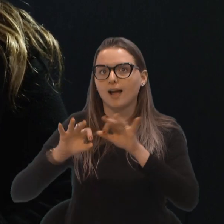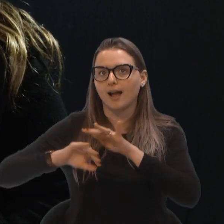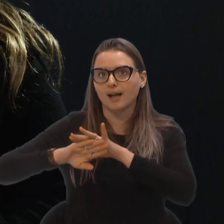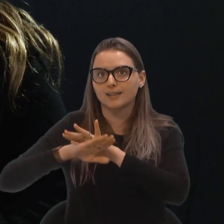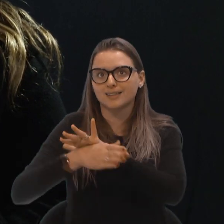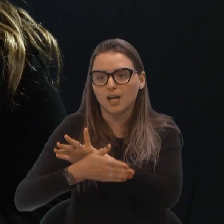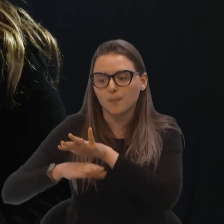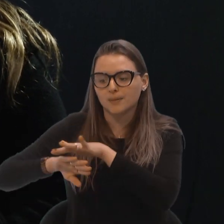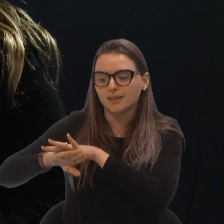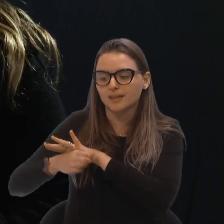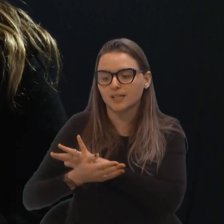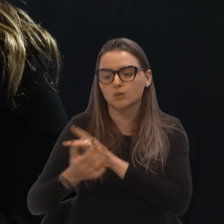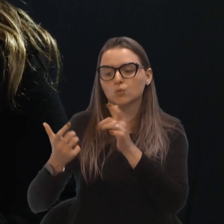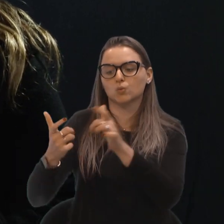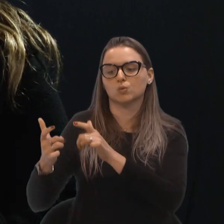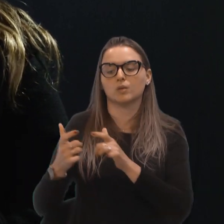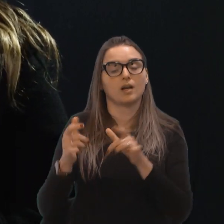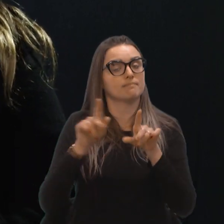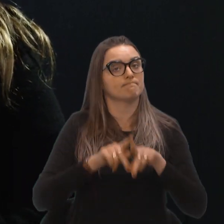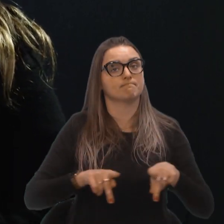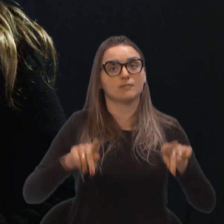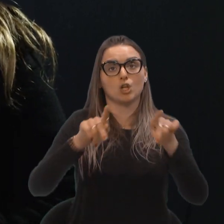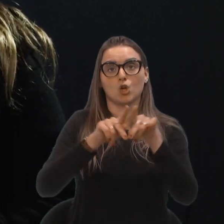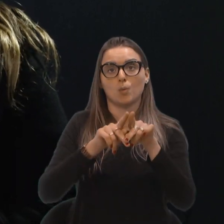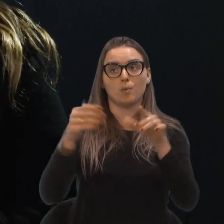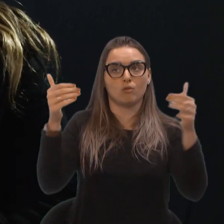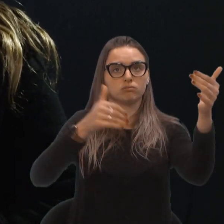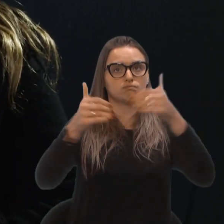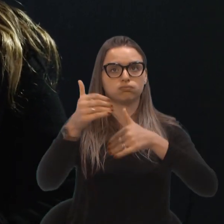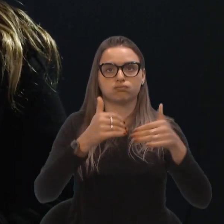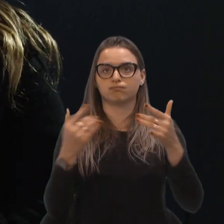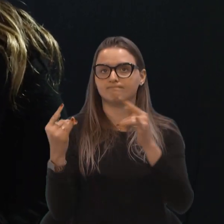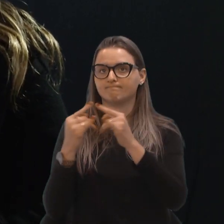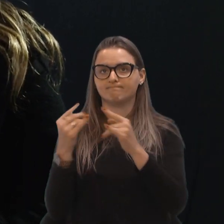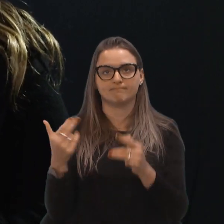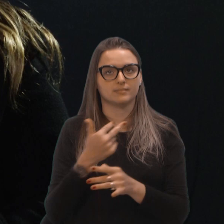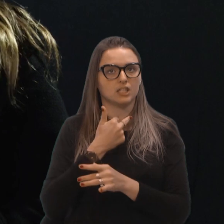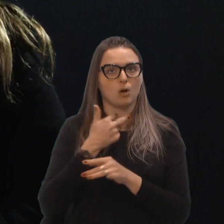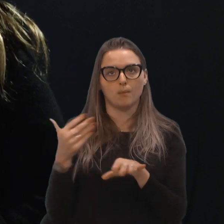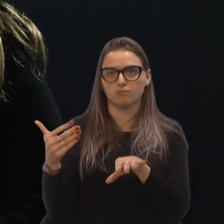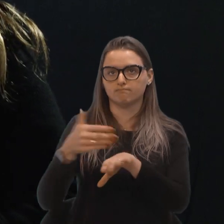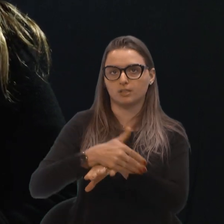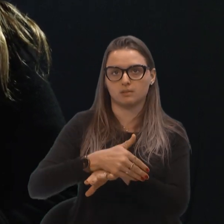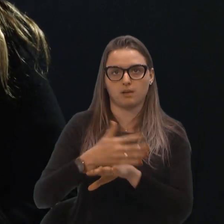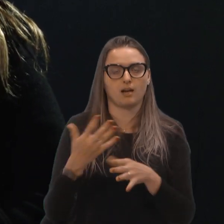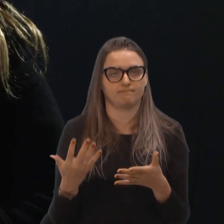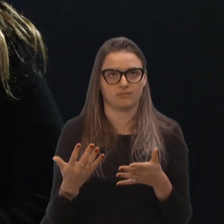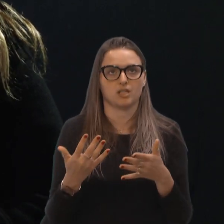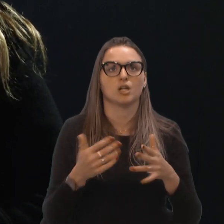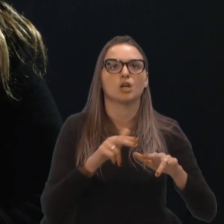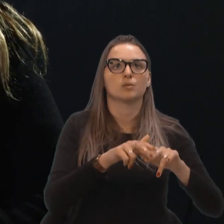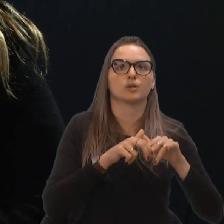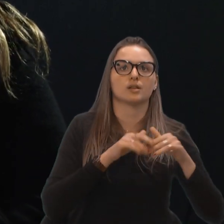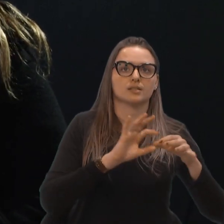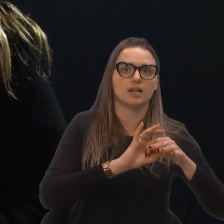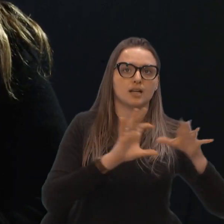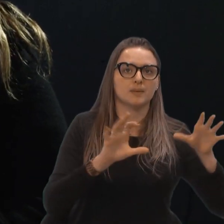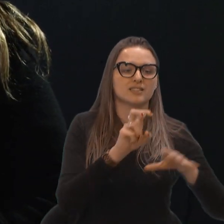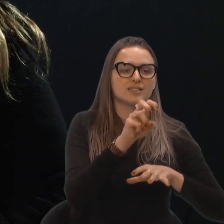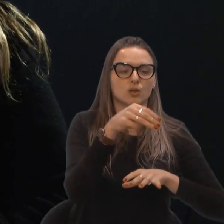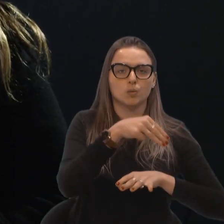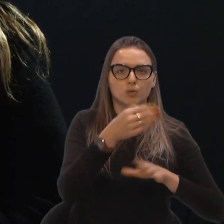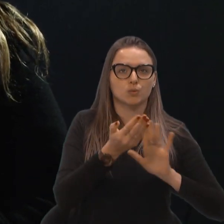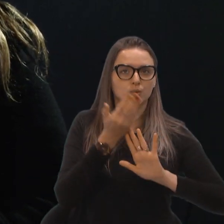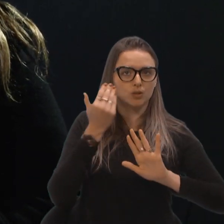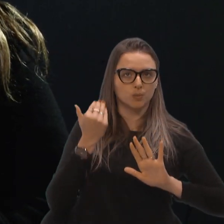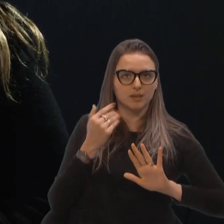esses espaços de participação de público externo das entidades, seja por meio dessa cedência de